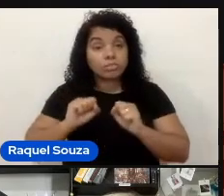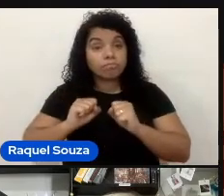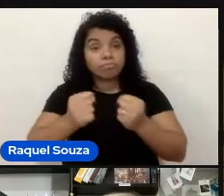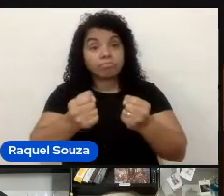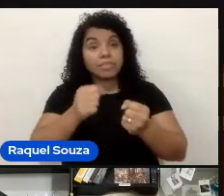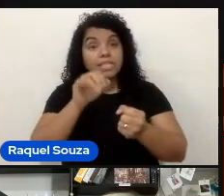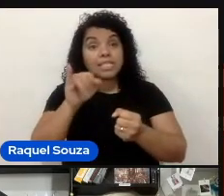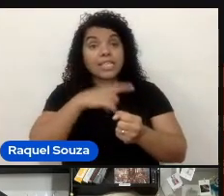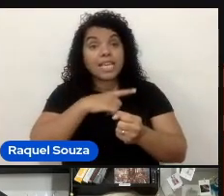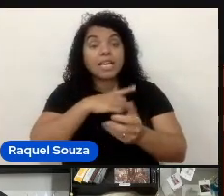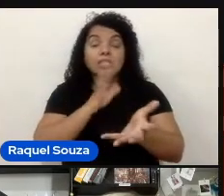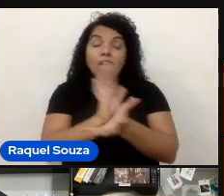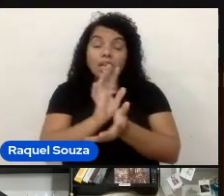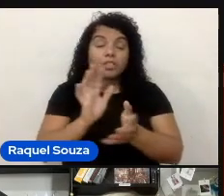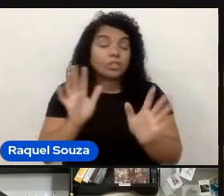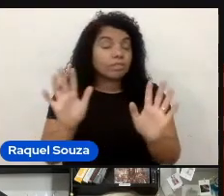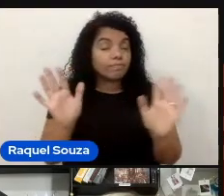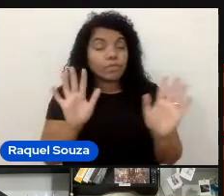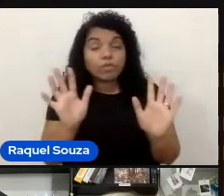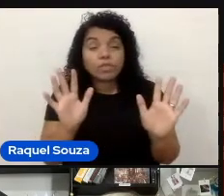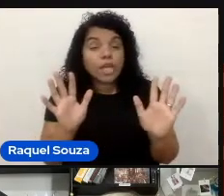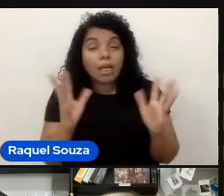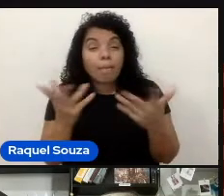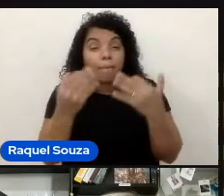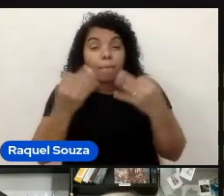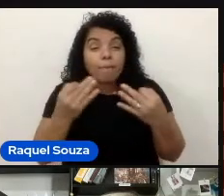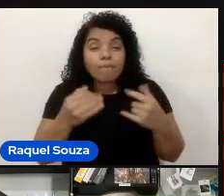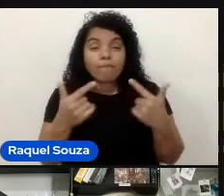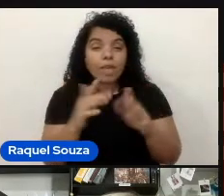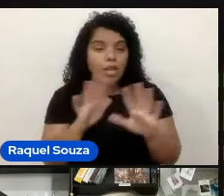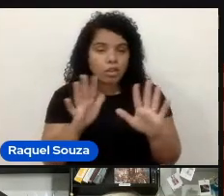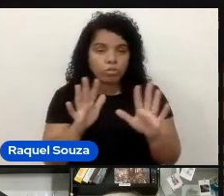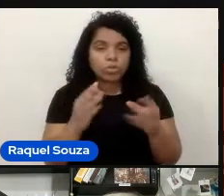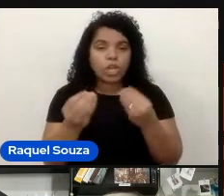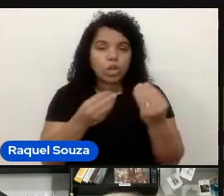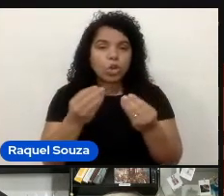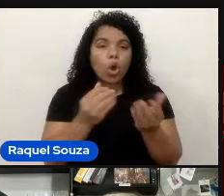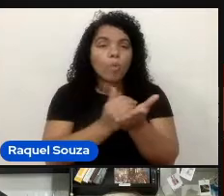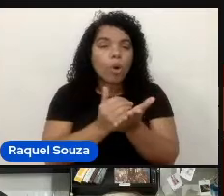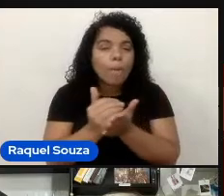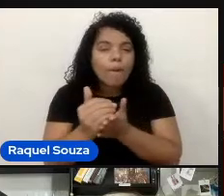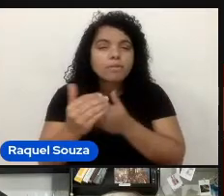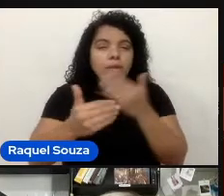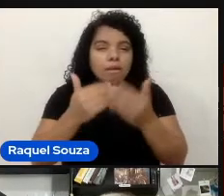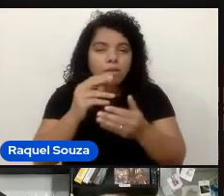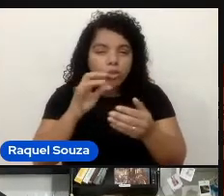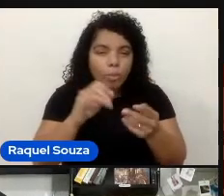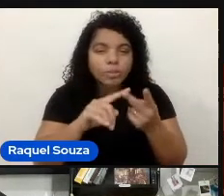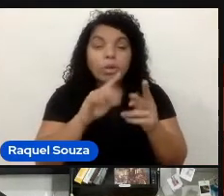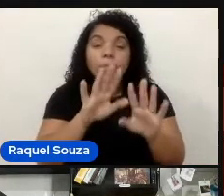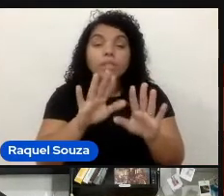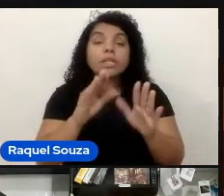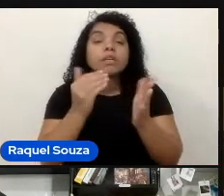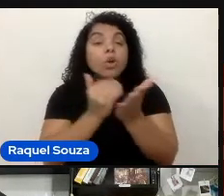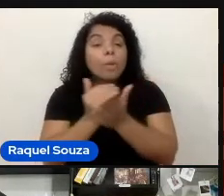mundo ideal, e eu acho que é muito difícil você estar no mundo ideal, por que não começar trazendo a automação para um teste regressivo? Foi o cenário